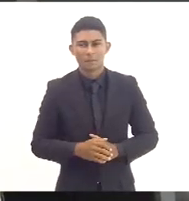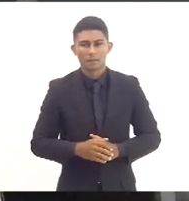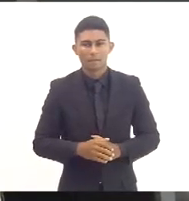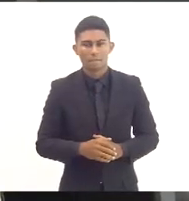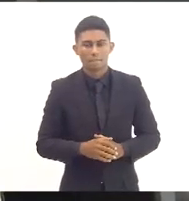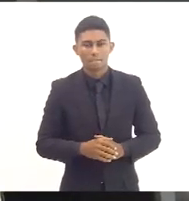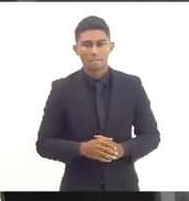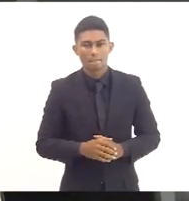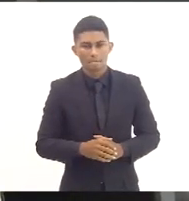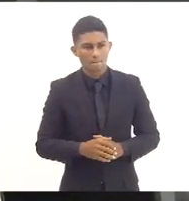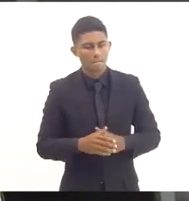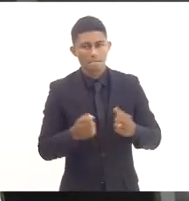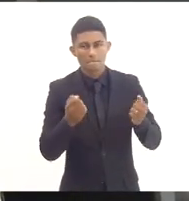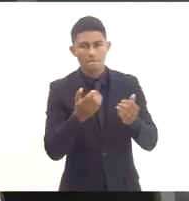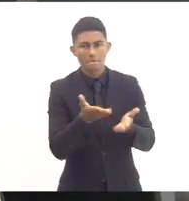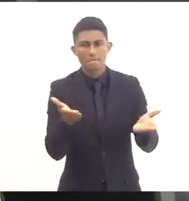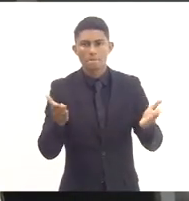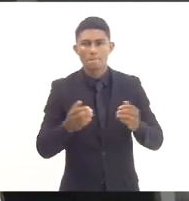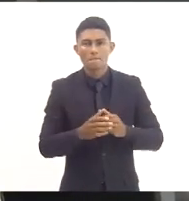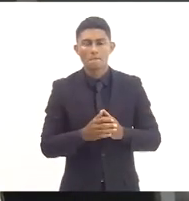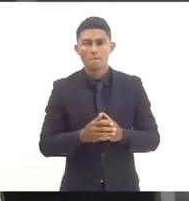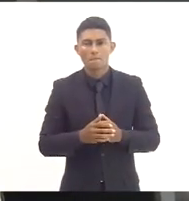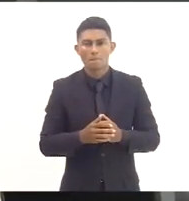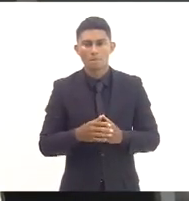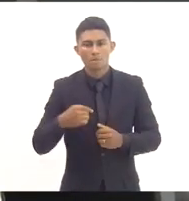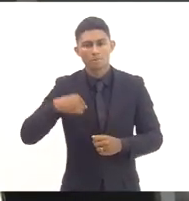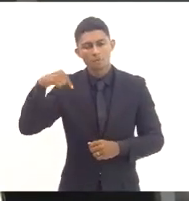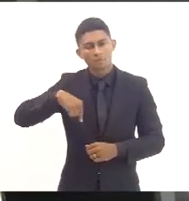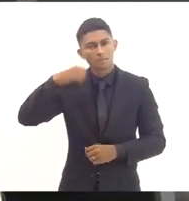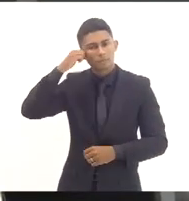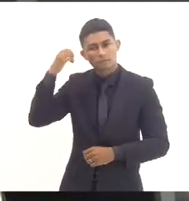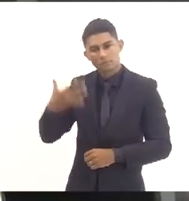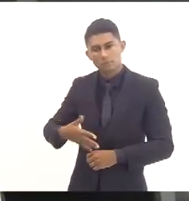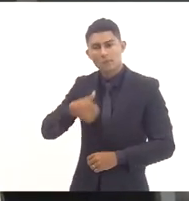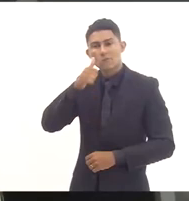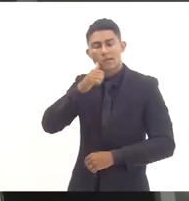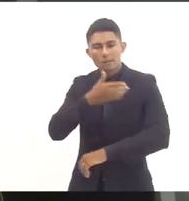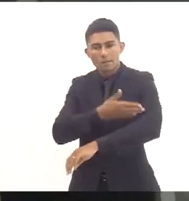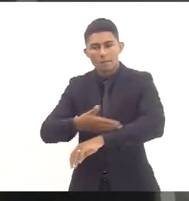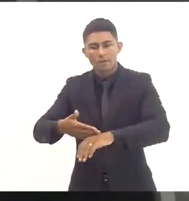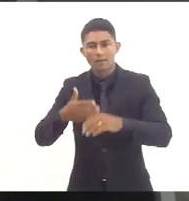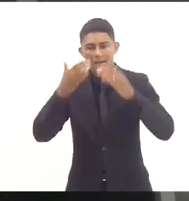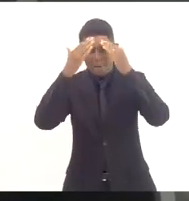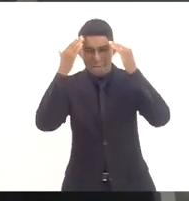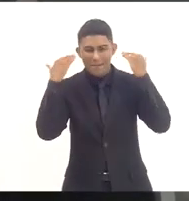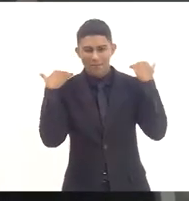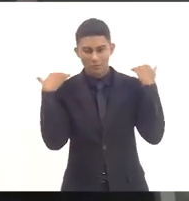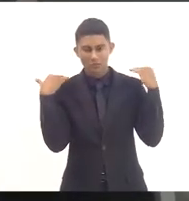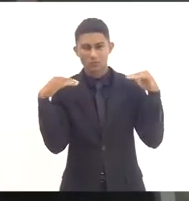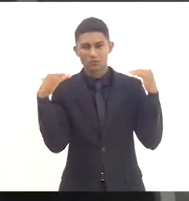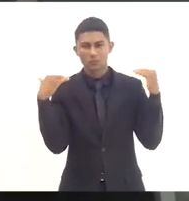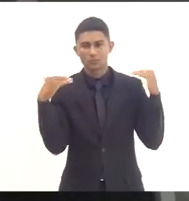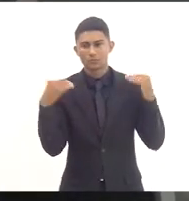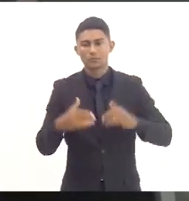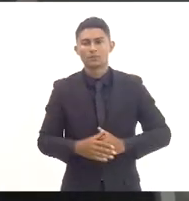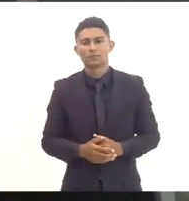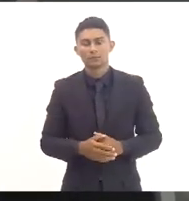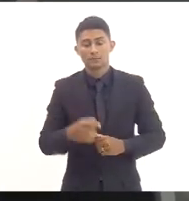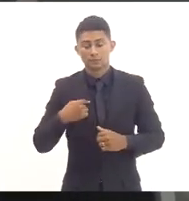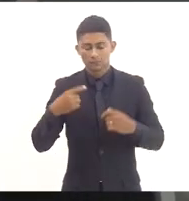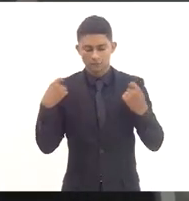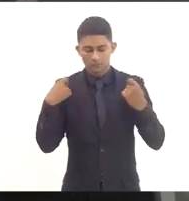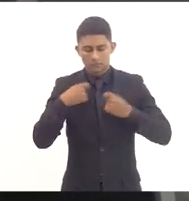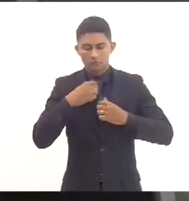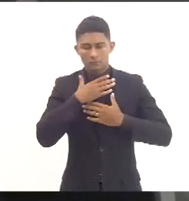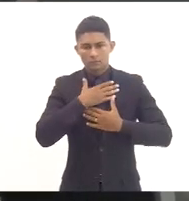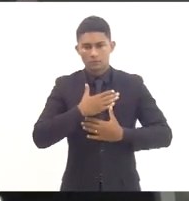Boa tarde a todos e vou fazer Malta descrição ou sua mulher branca cabelos curtos eu tô